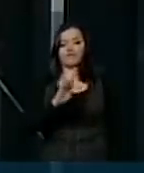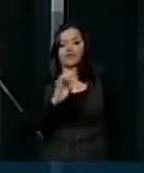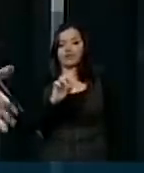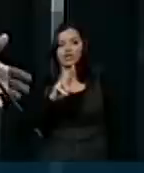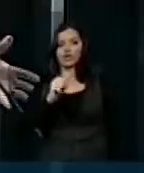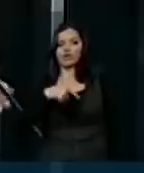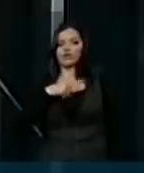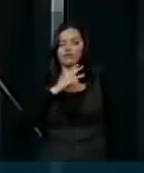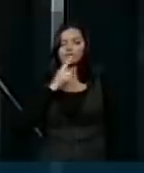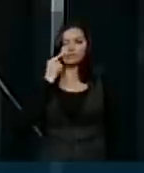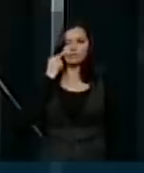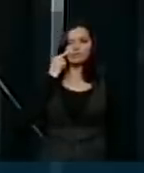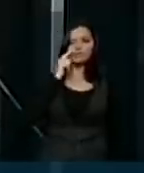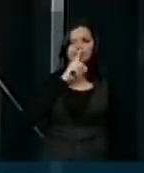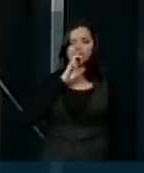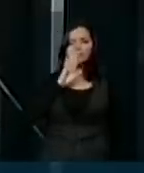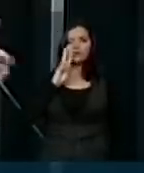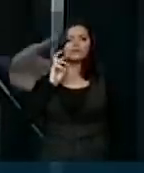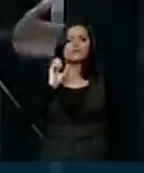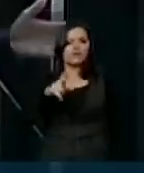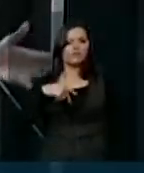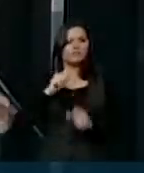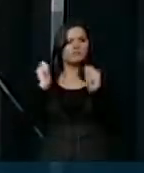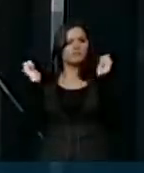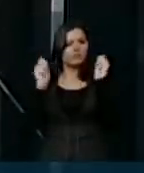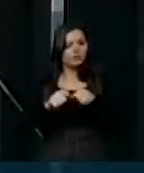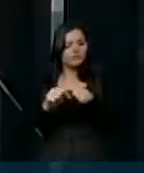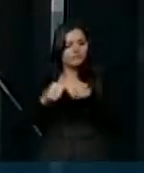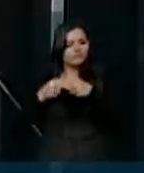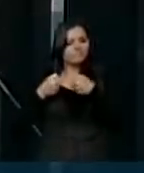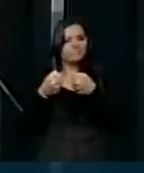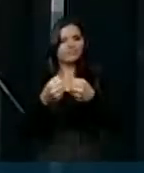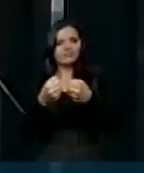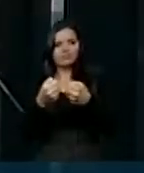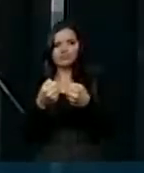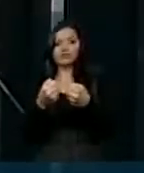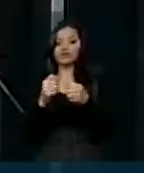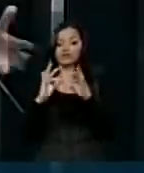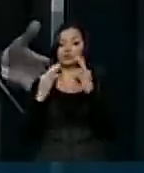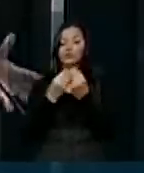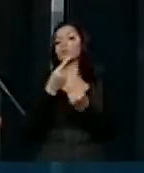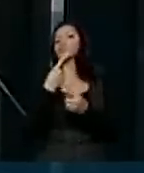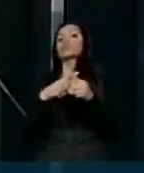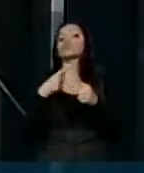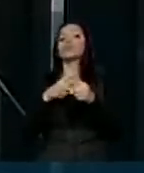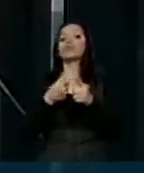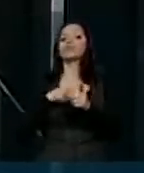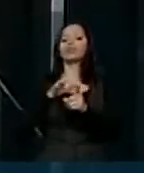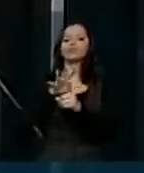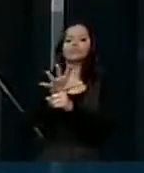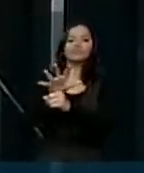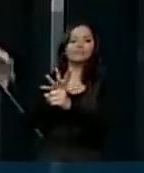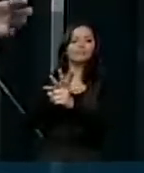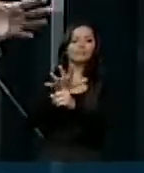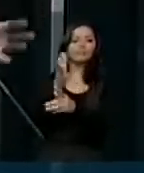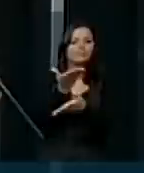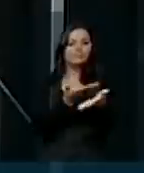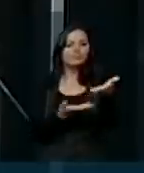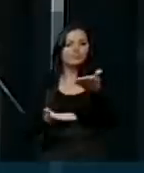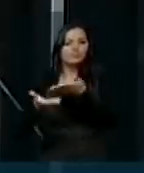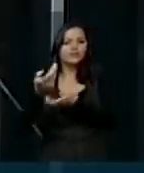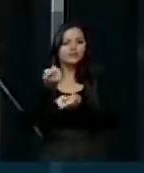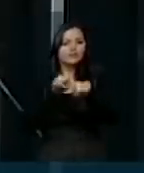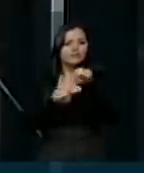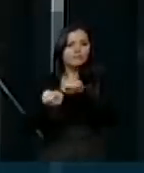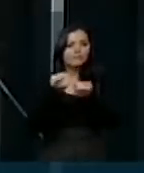faria o possível, o que estivesse ao meu alcance, para sensibilizar os